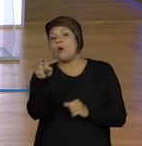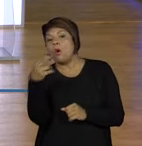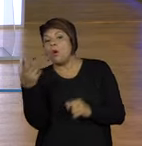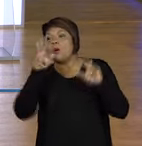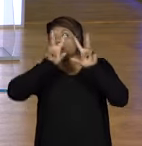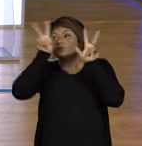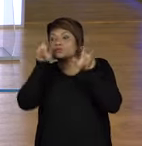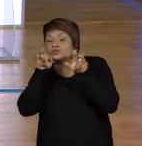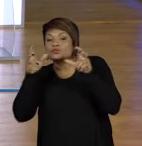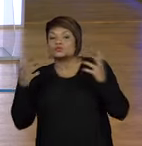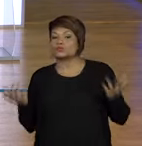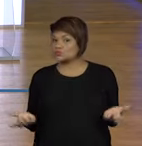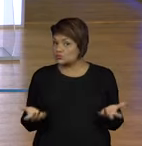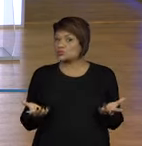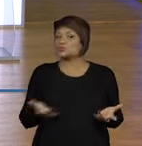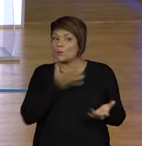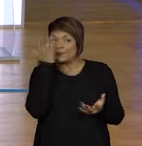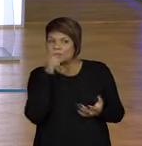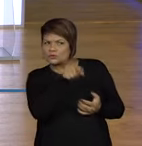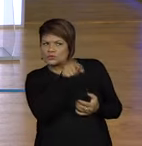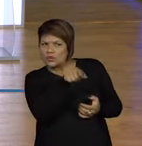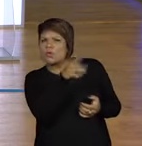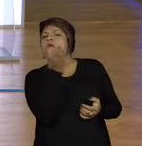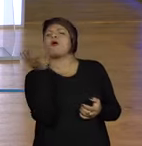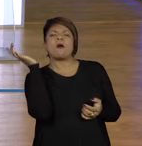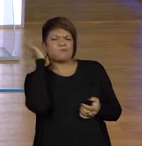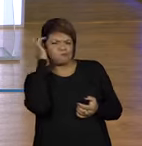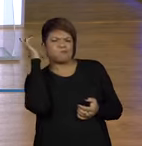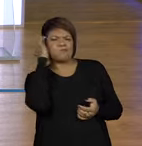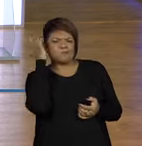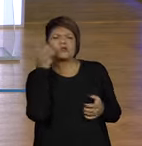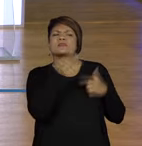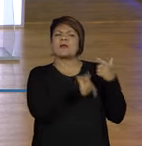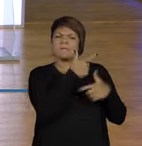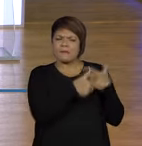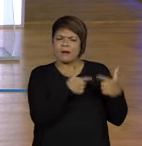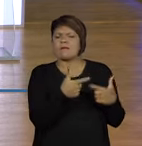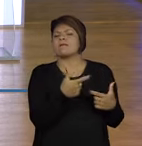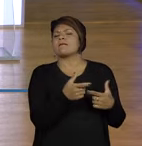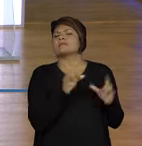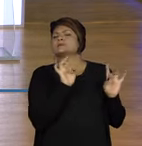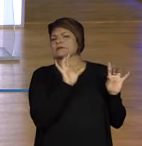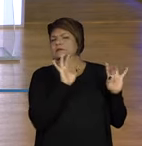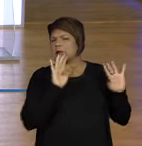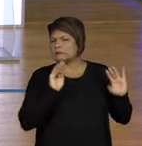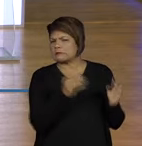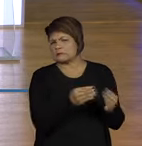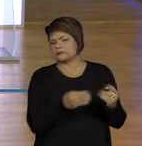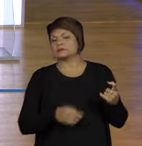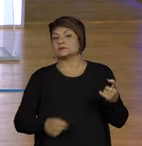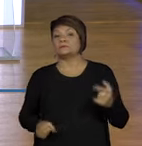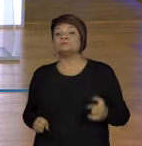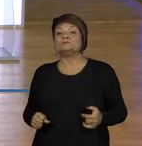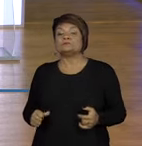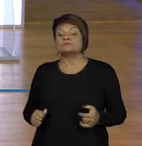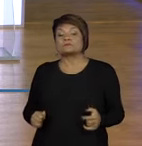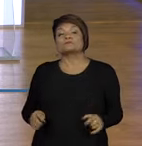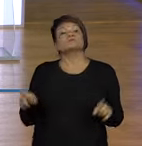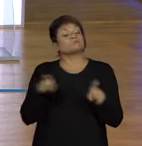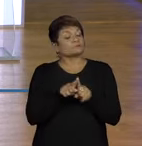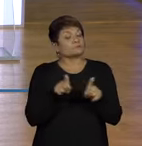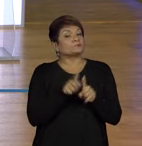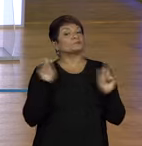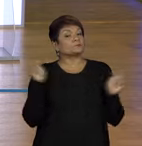né? Ou um assunto que aquela pessoa é especialista ou trabalha, né, com isso. E a gente pode